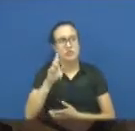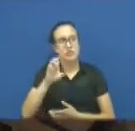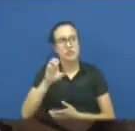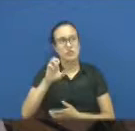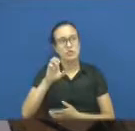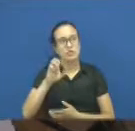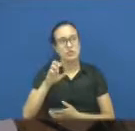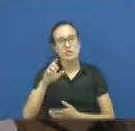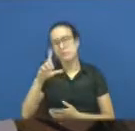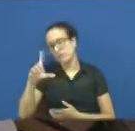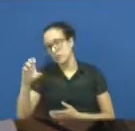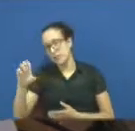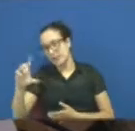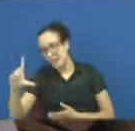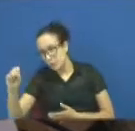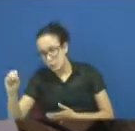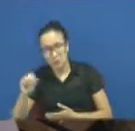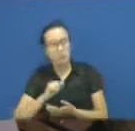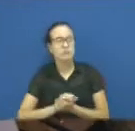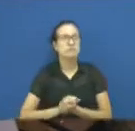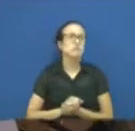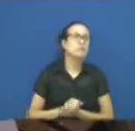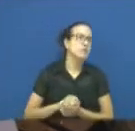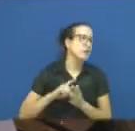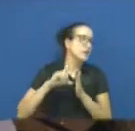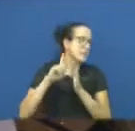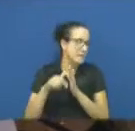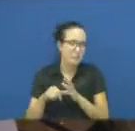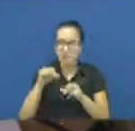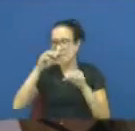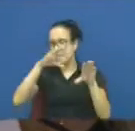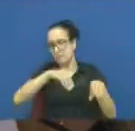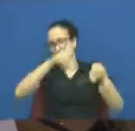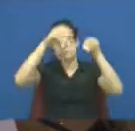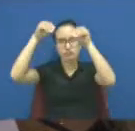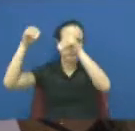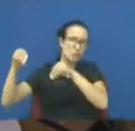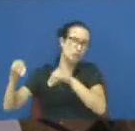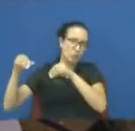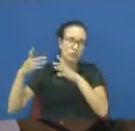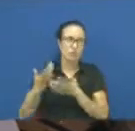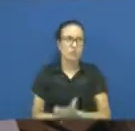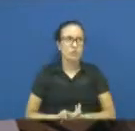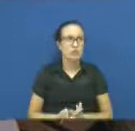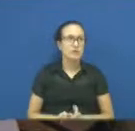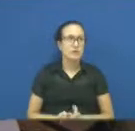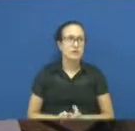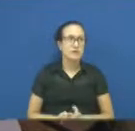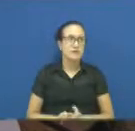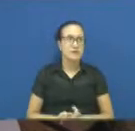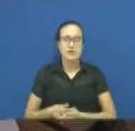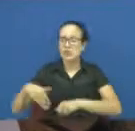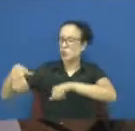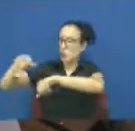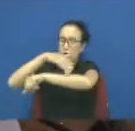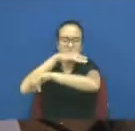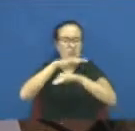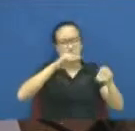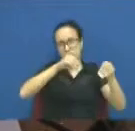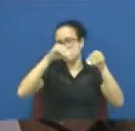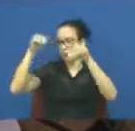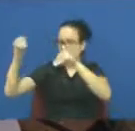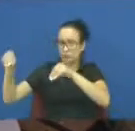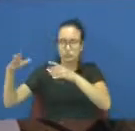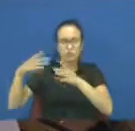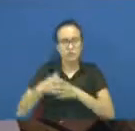pelo Lelo. E depois o Lelo se mudou ali na Rua Barão de Campinas. Hoje,